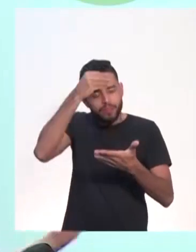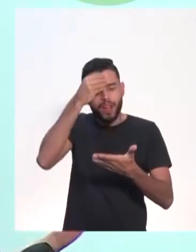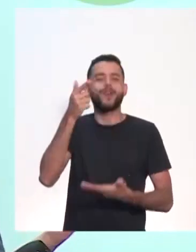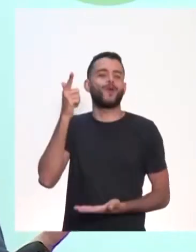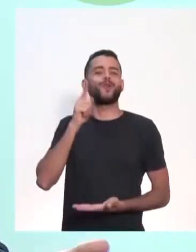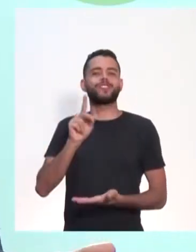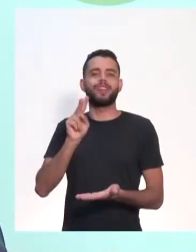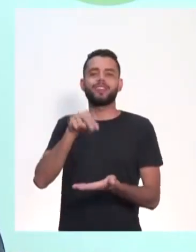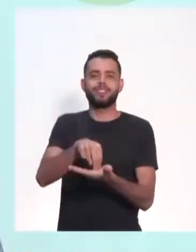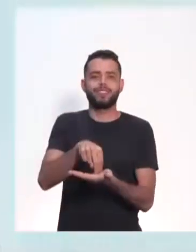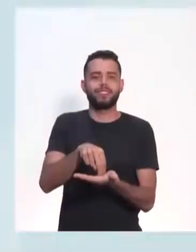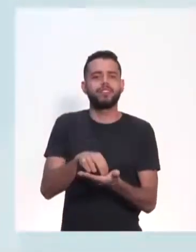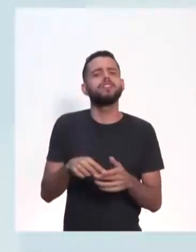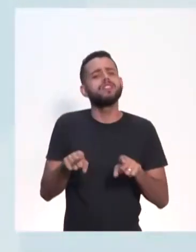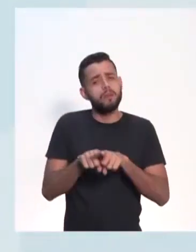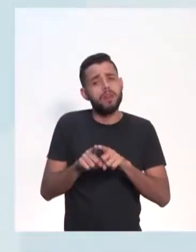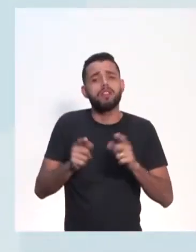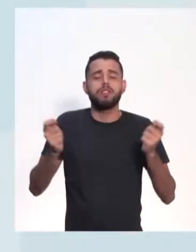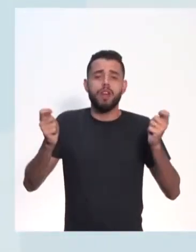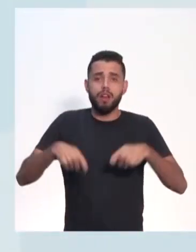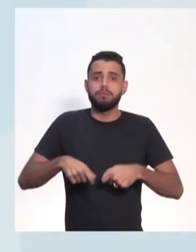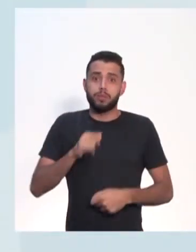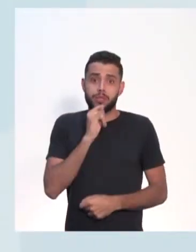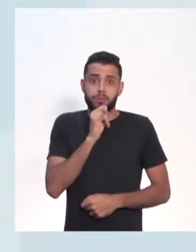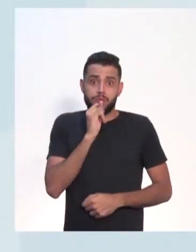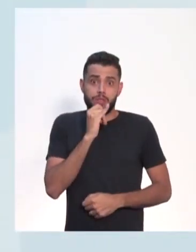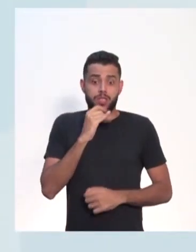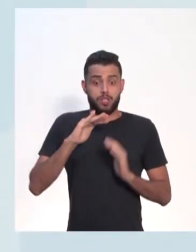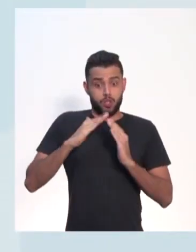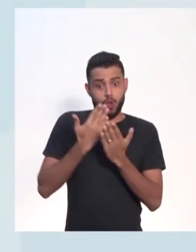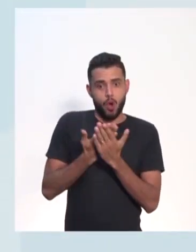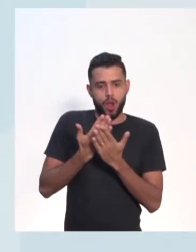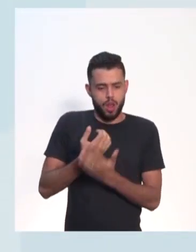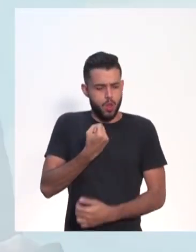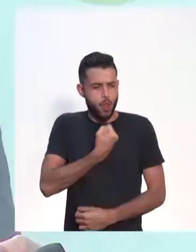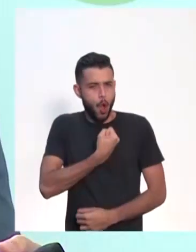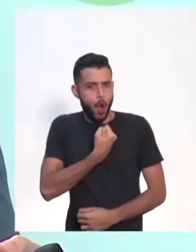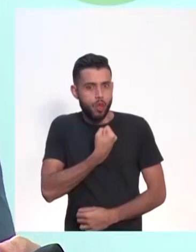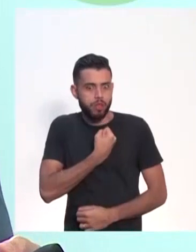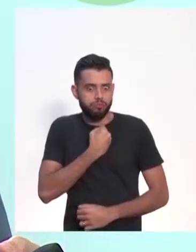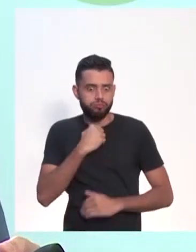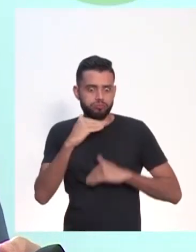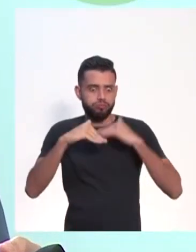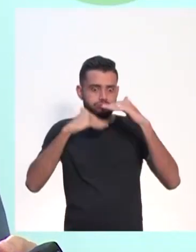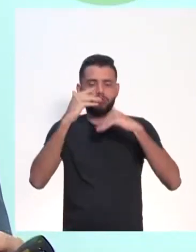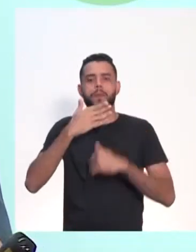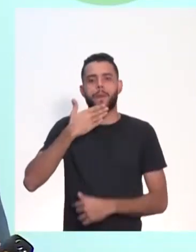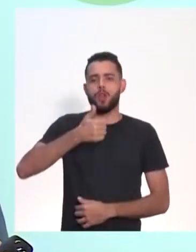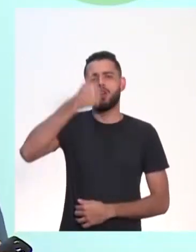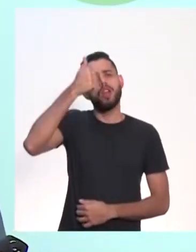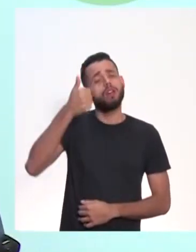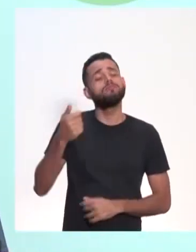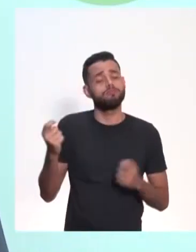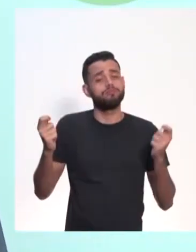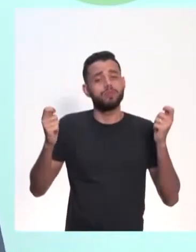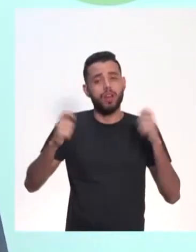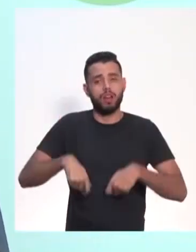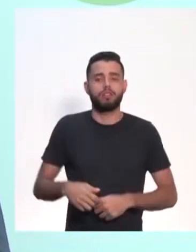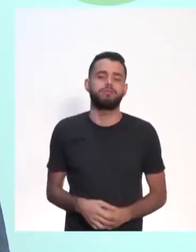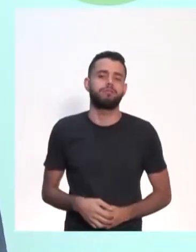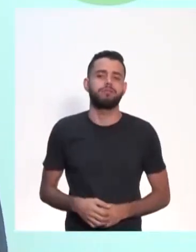querer estudar para melhorar o desempenho da escola. Então, essa pode ser uma outra meta, um outro objetivo pessoal de